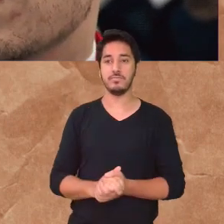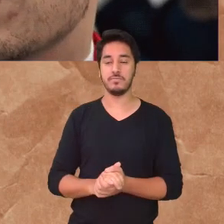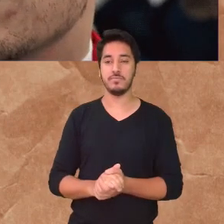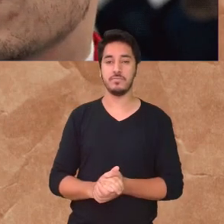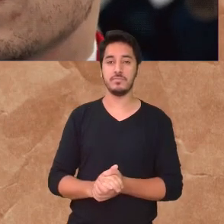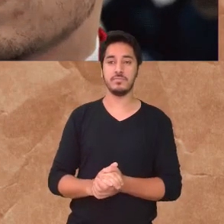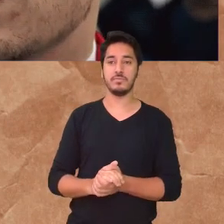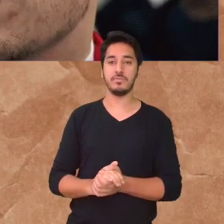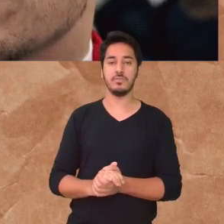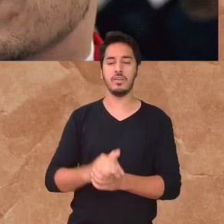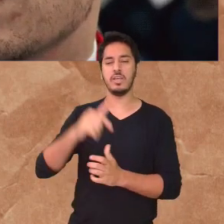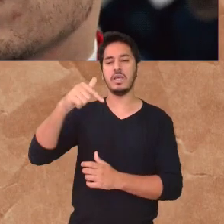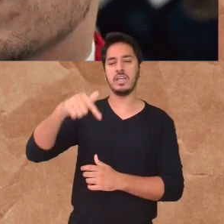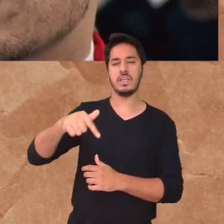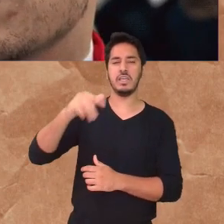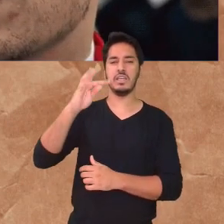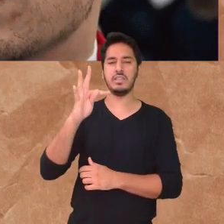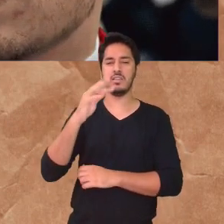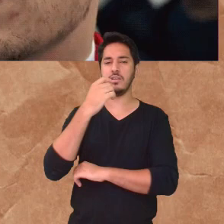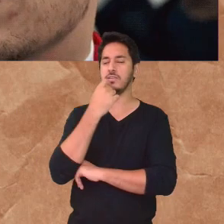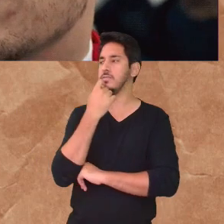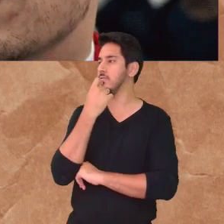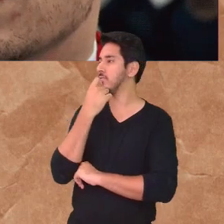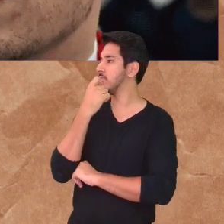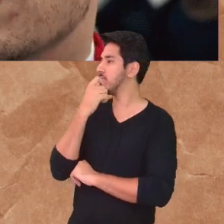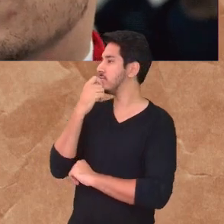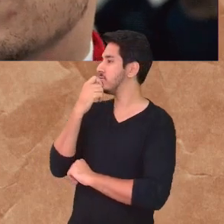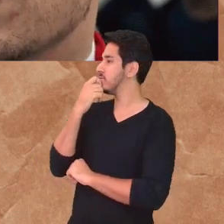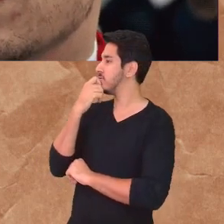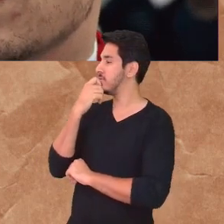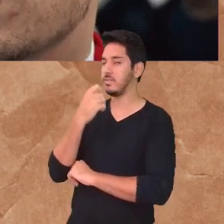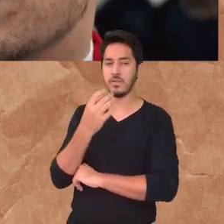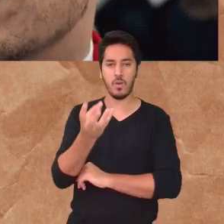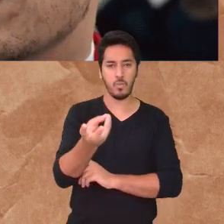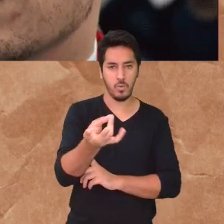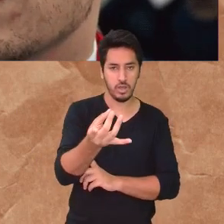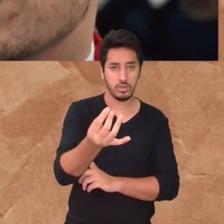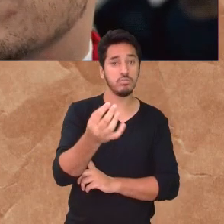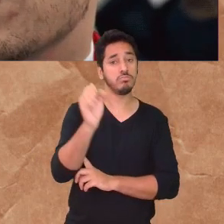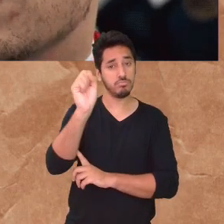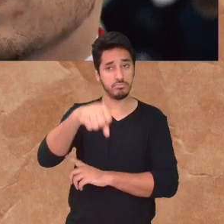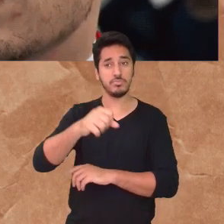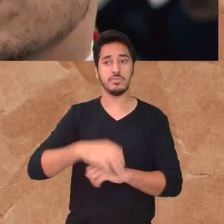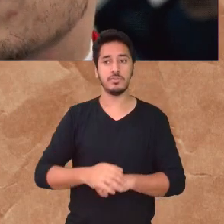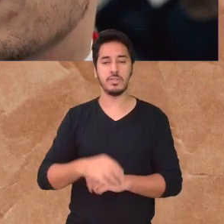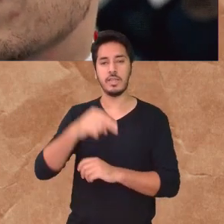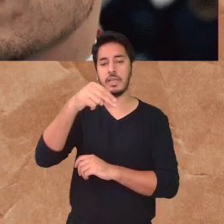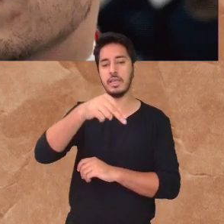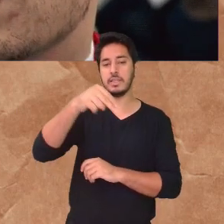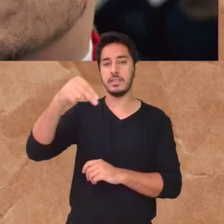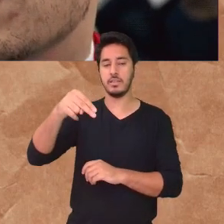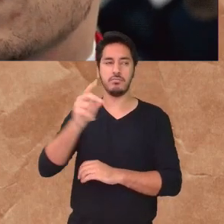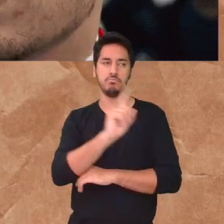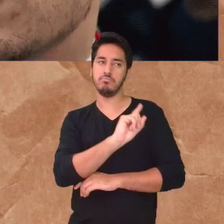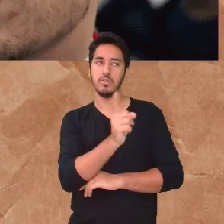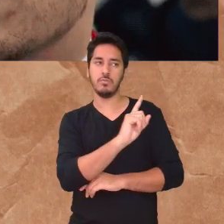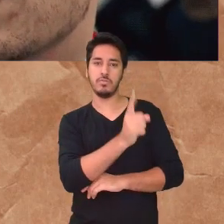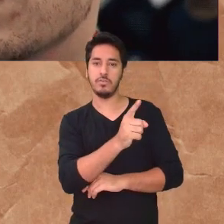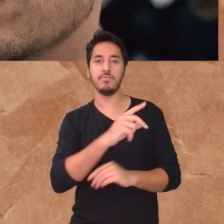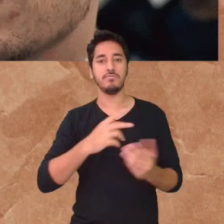QT. QT é um problema matemático. Quanto, exatamente. NN, não,